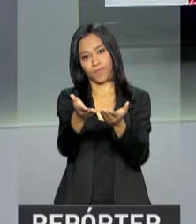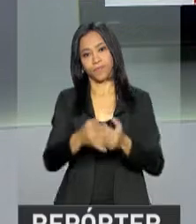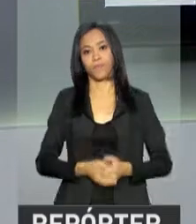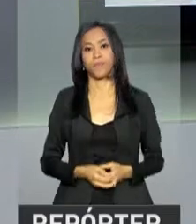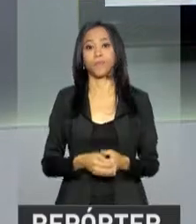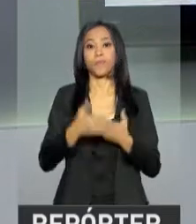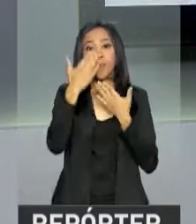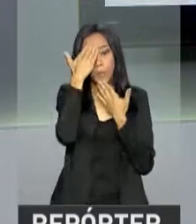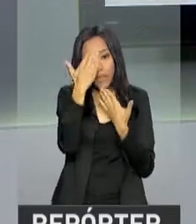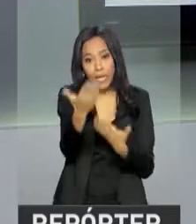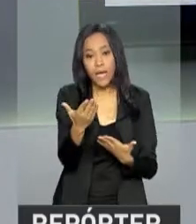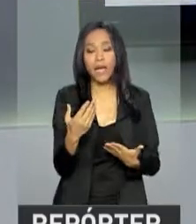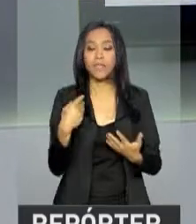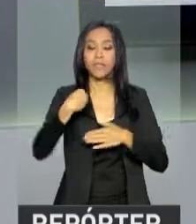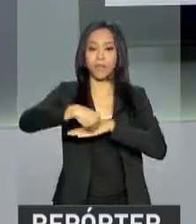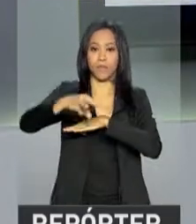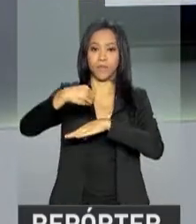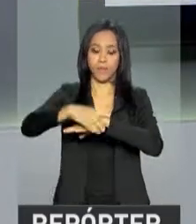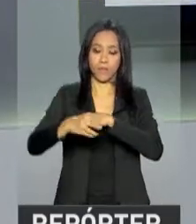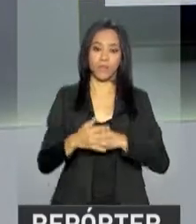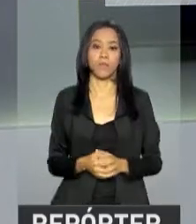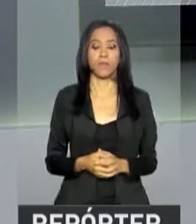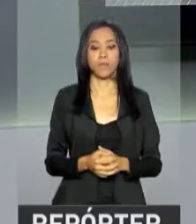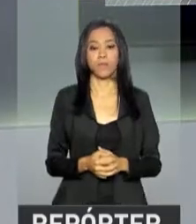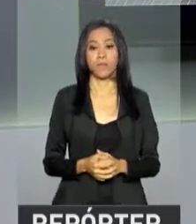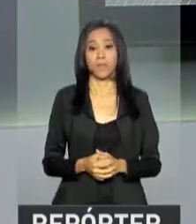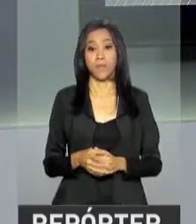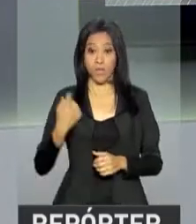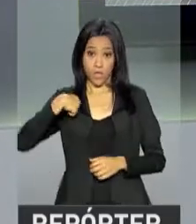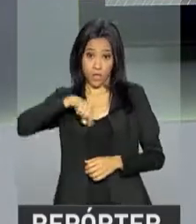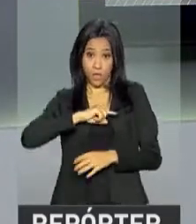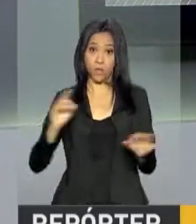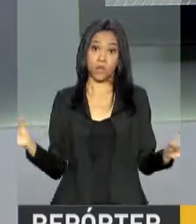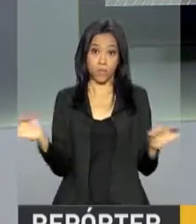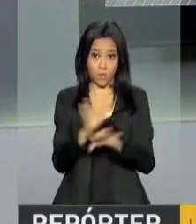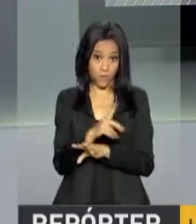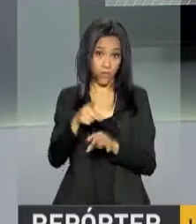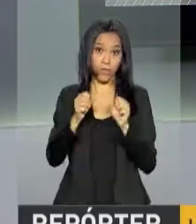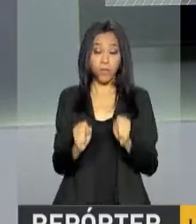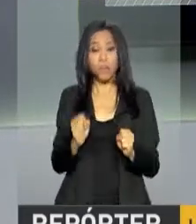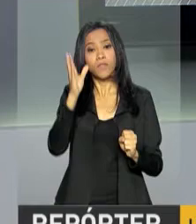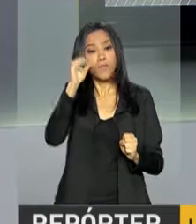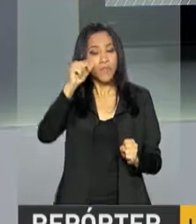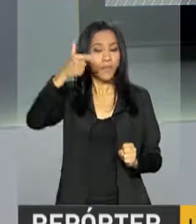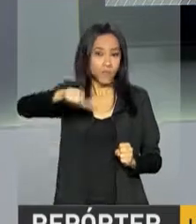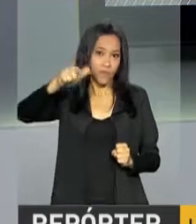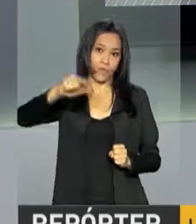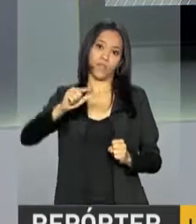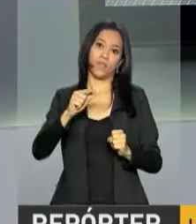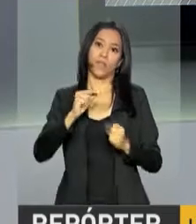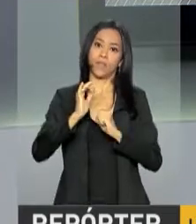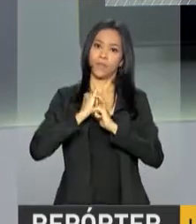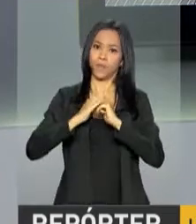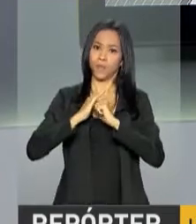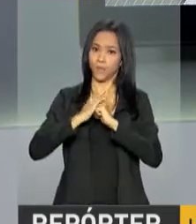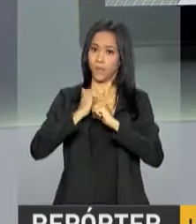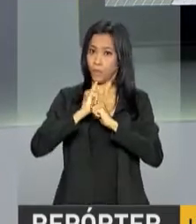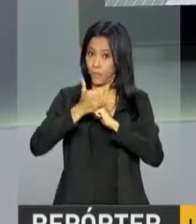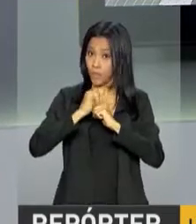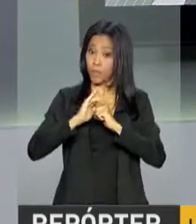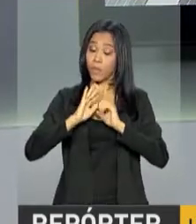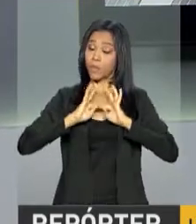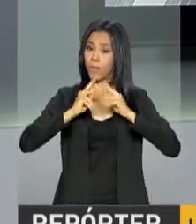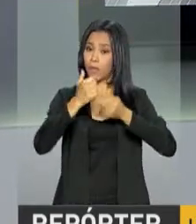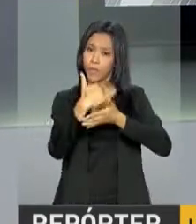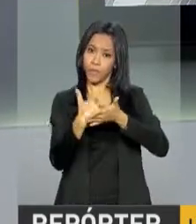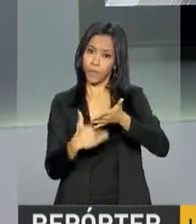obrigada luana pelas suas informações nós ficamos por aqui você pode rever as reportagens no youtube e toda a nossa programação